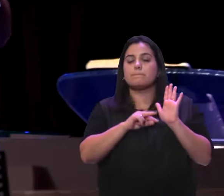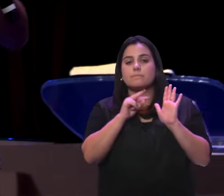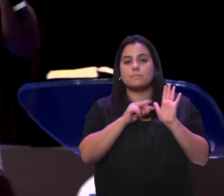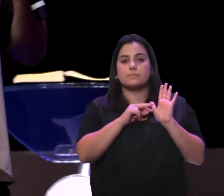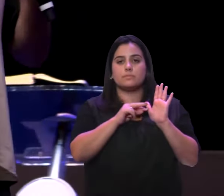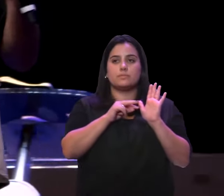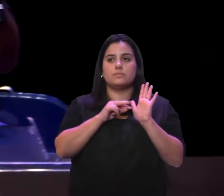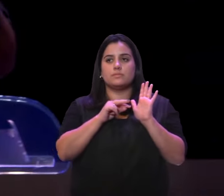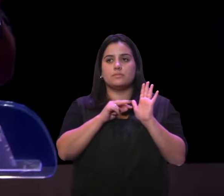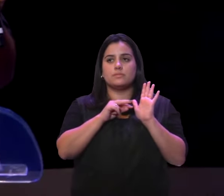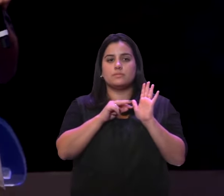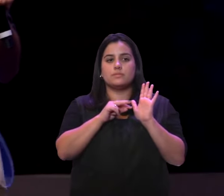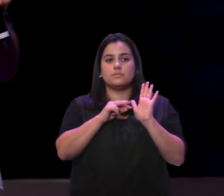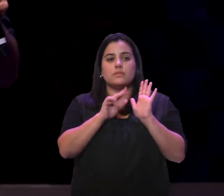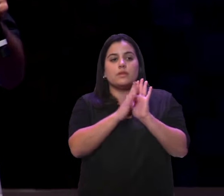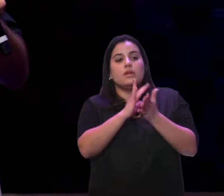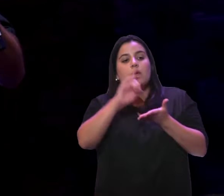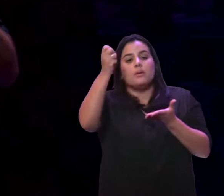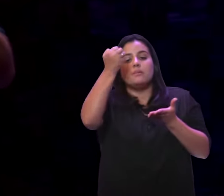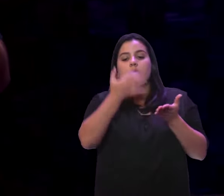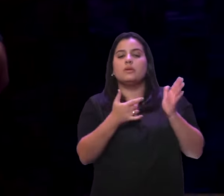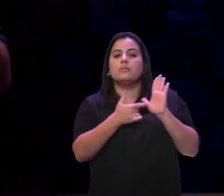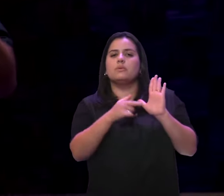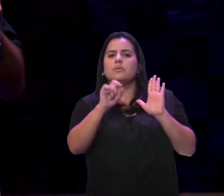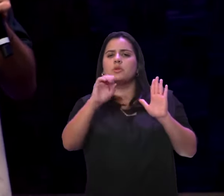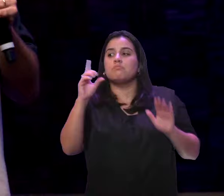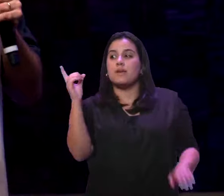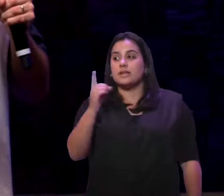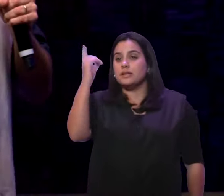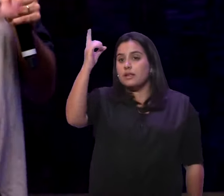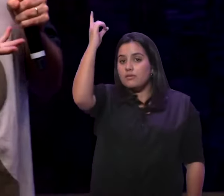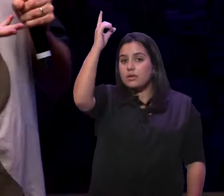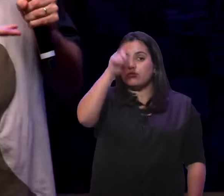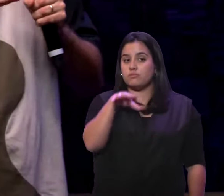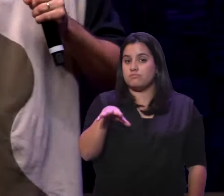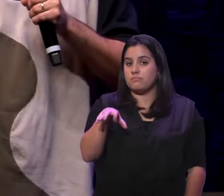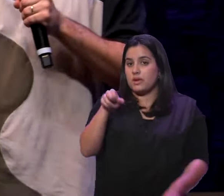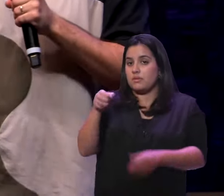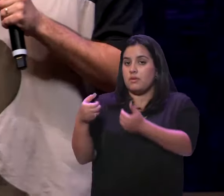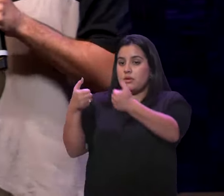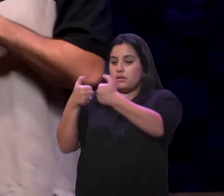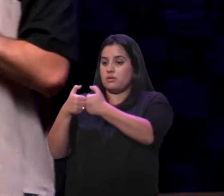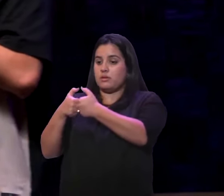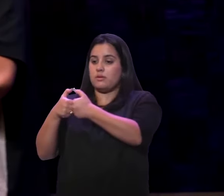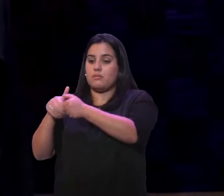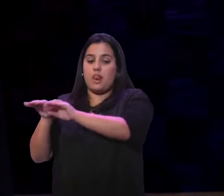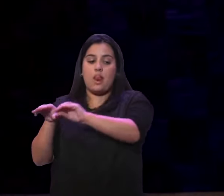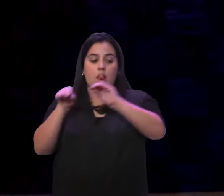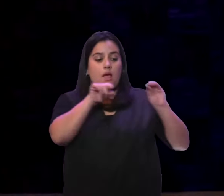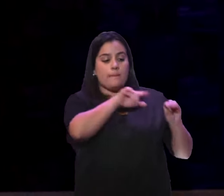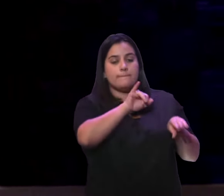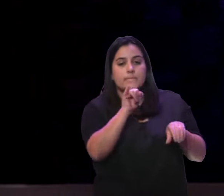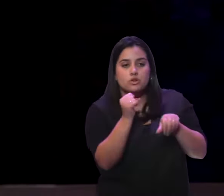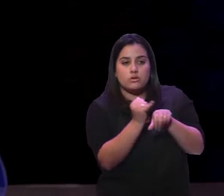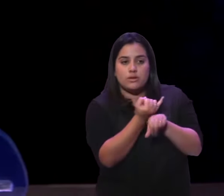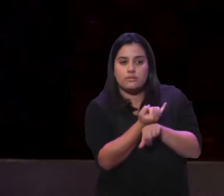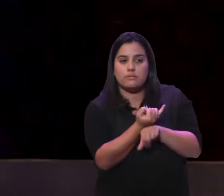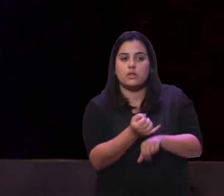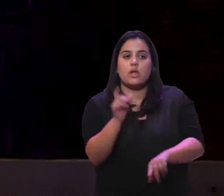Bíblia nos conta um pouquinho que Davi foi buscar a Arca da Aliança para trazer para Jerusalém. O que